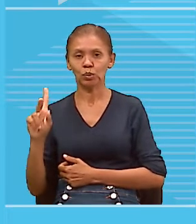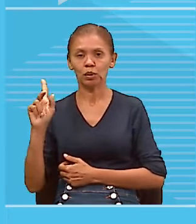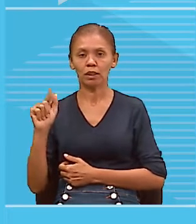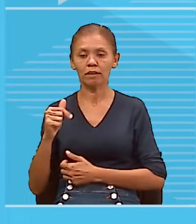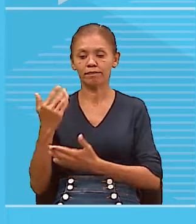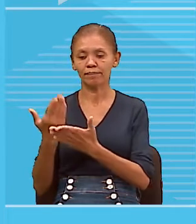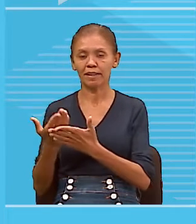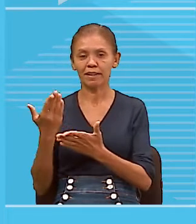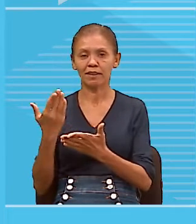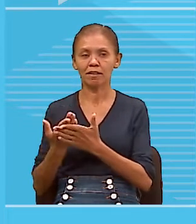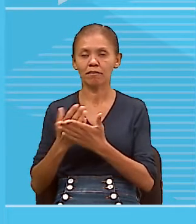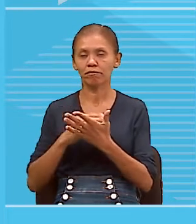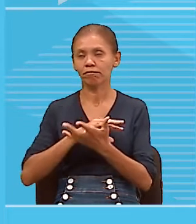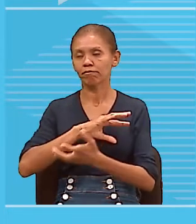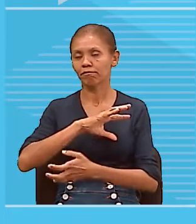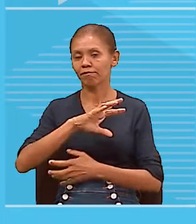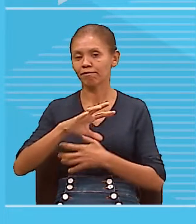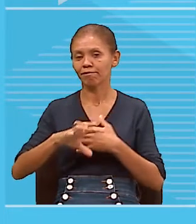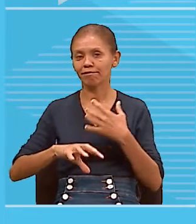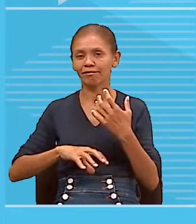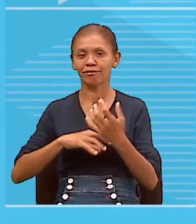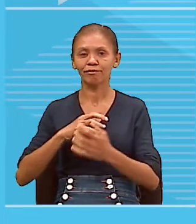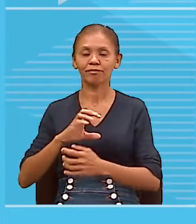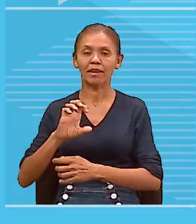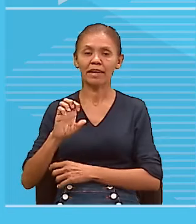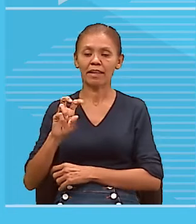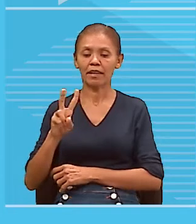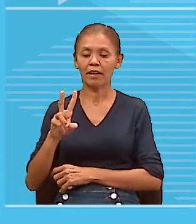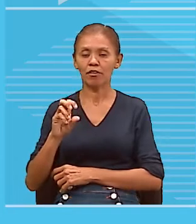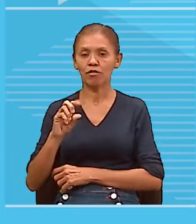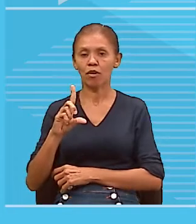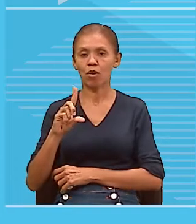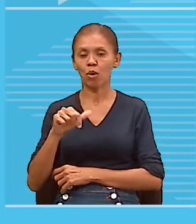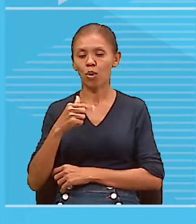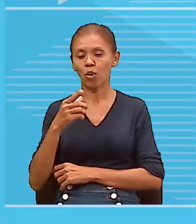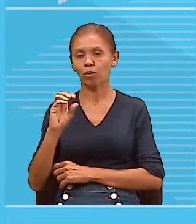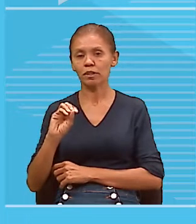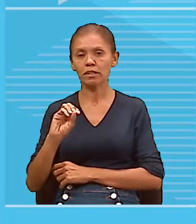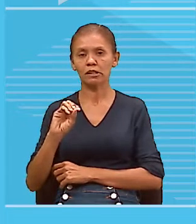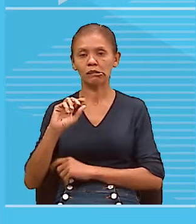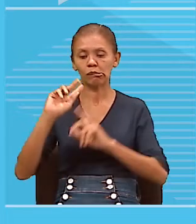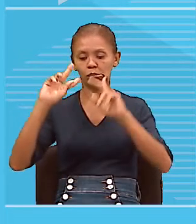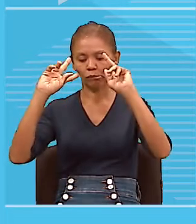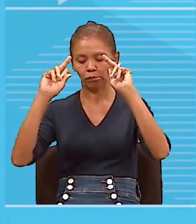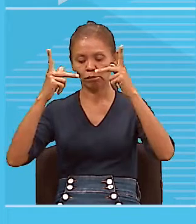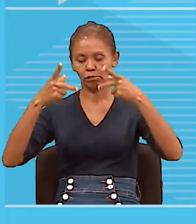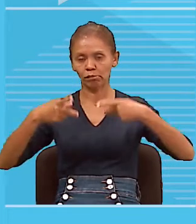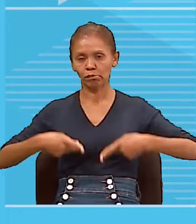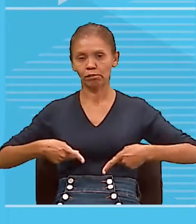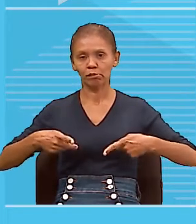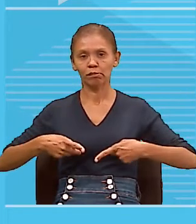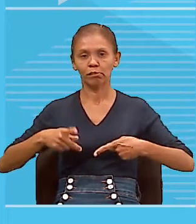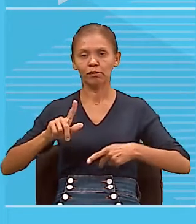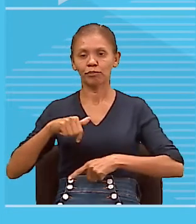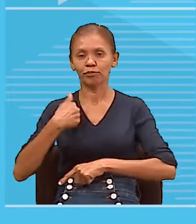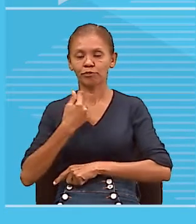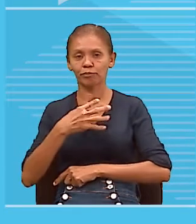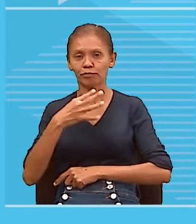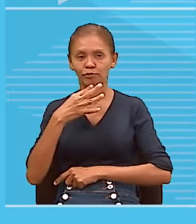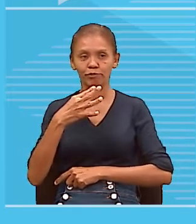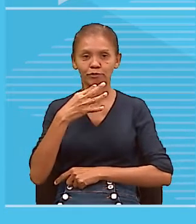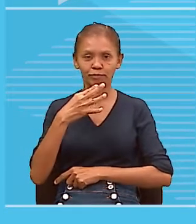Evolution evolução humana é a gente conhece aí né A evolução